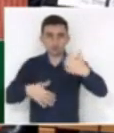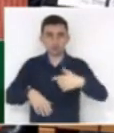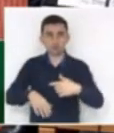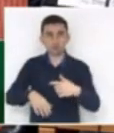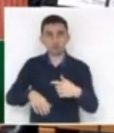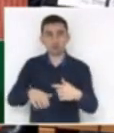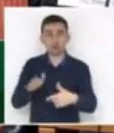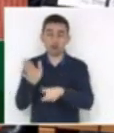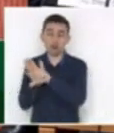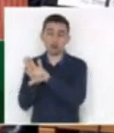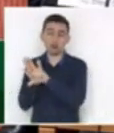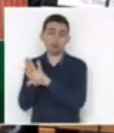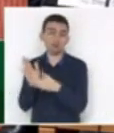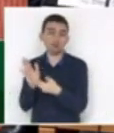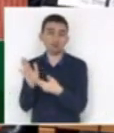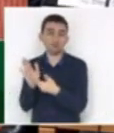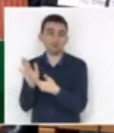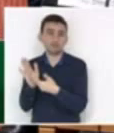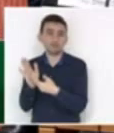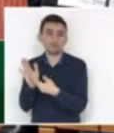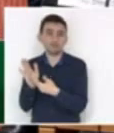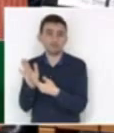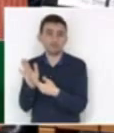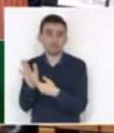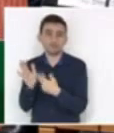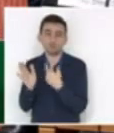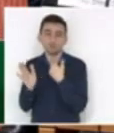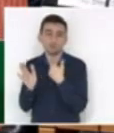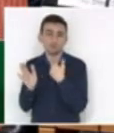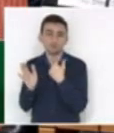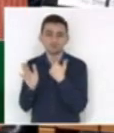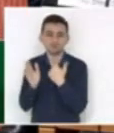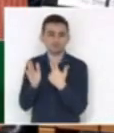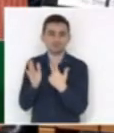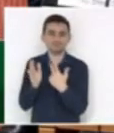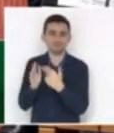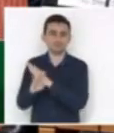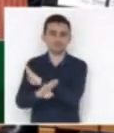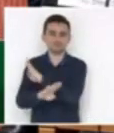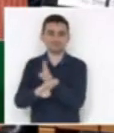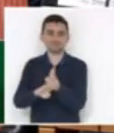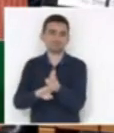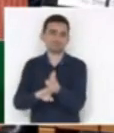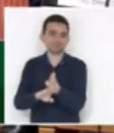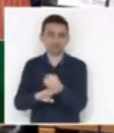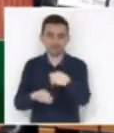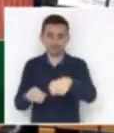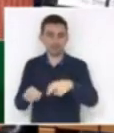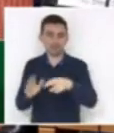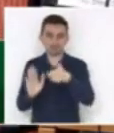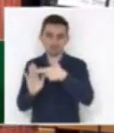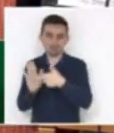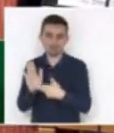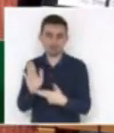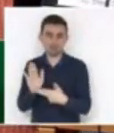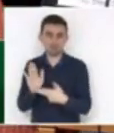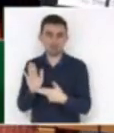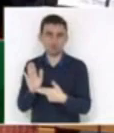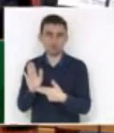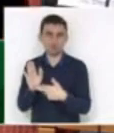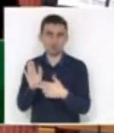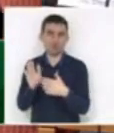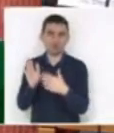lei, e a lei não pode ser maior do que a lei, não pode, o regimento interno não pode ser maior do que nós. Nós temos